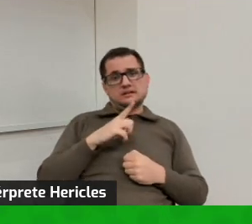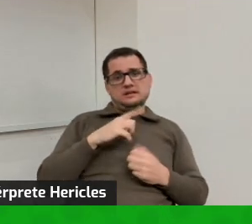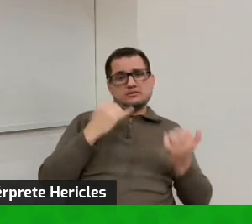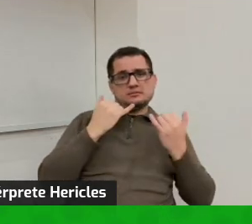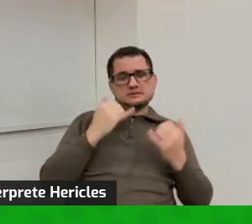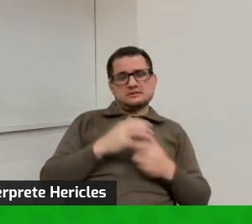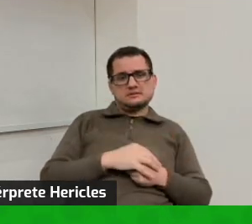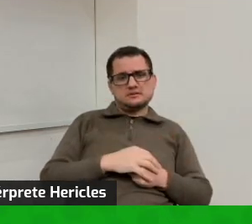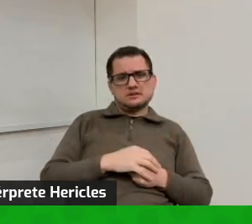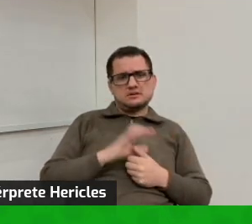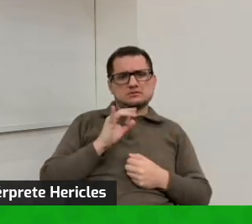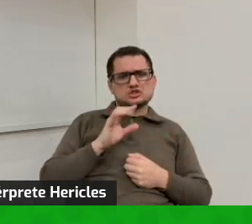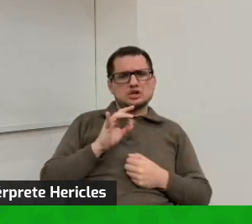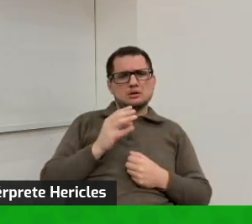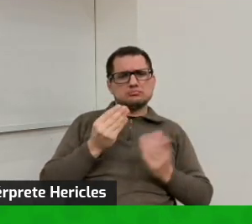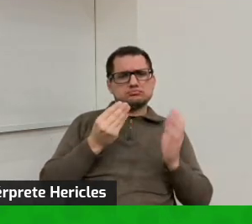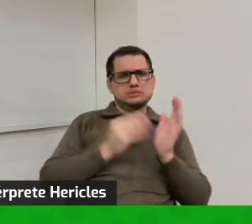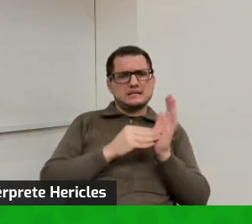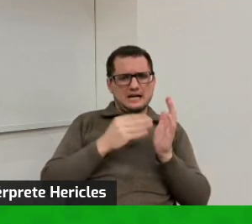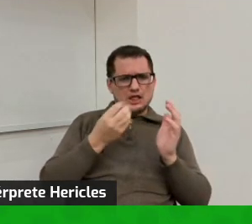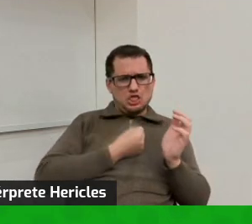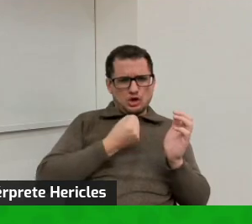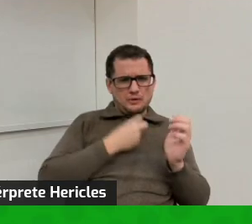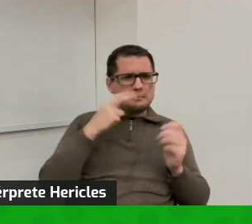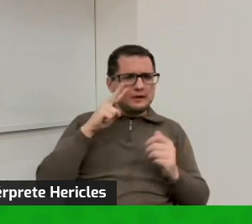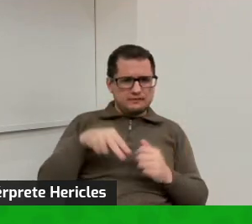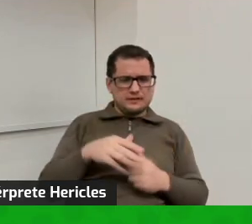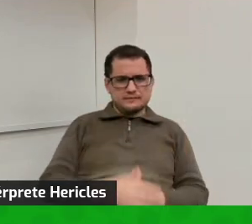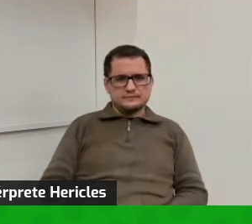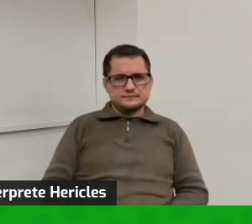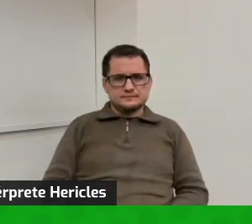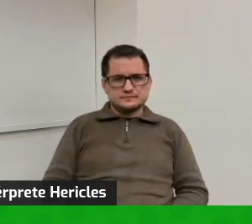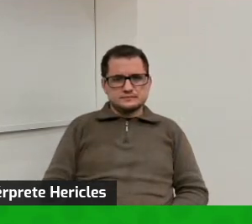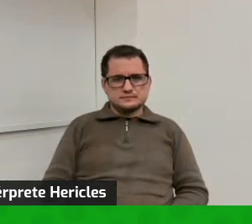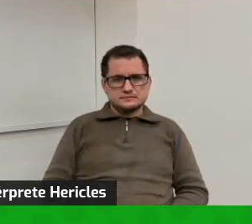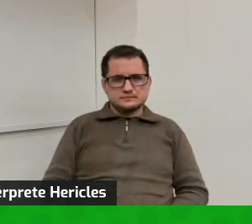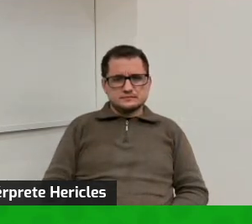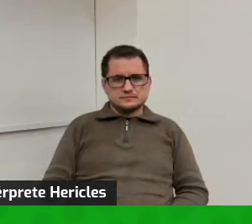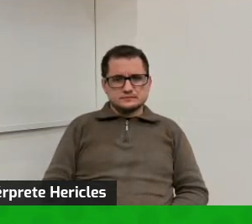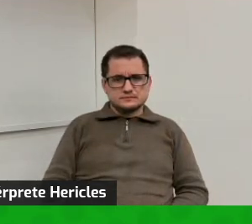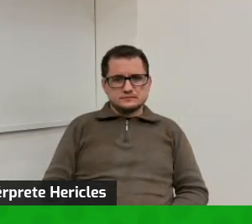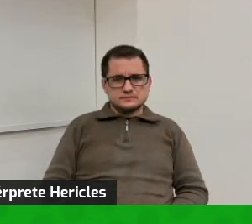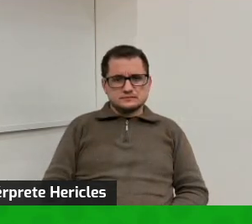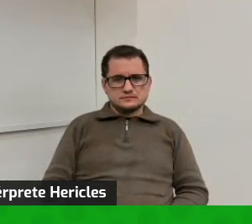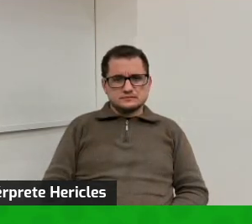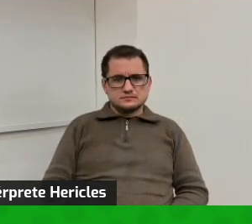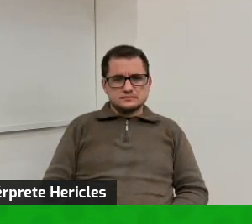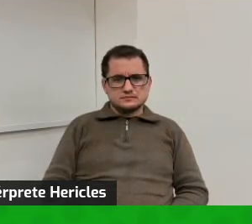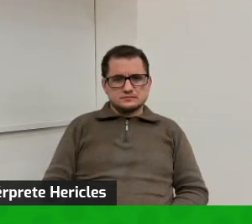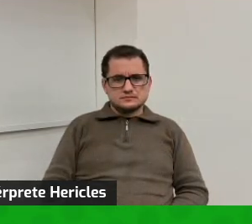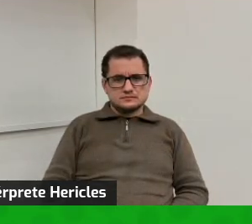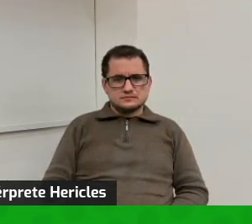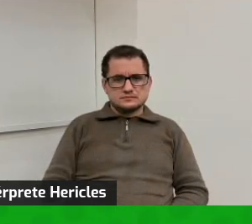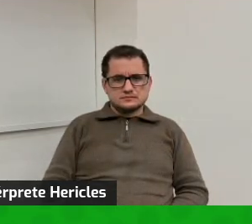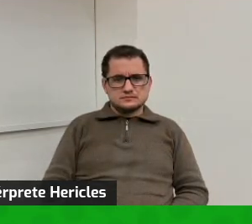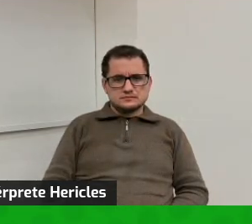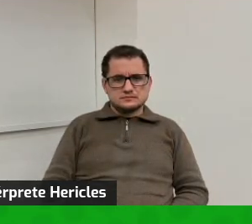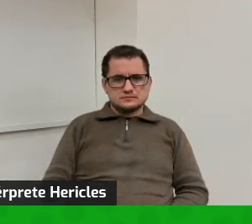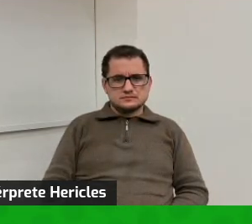eu só vou lançar valores, só para a gente ver funcionando. Então, ganhei um pouco melhor aqui, fiz 600 de extra.